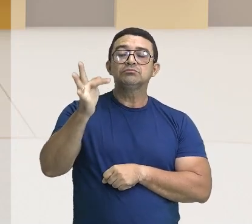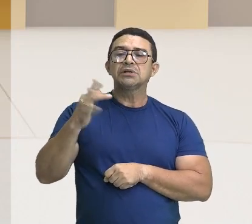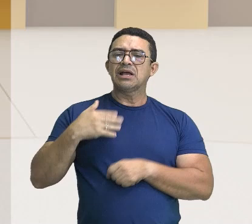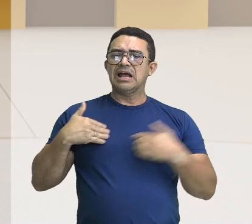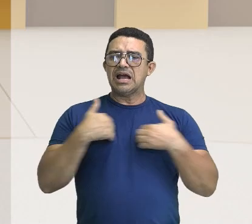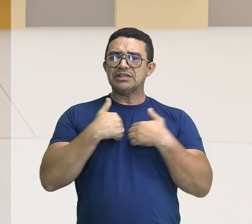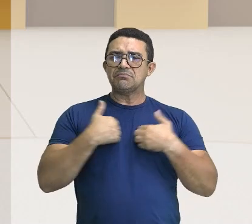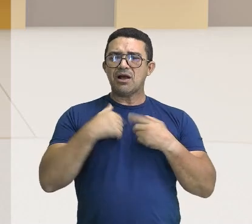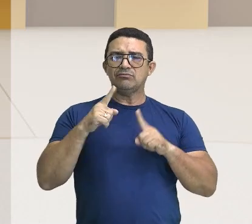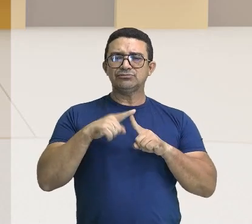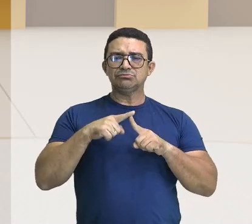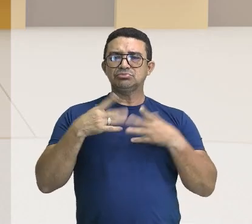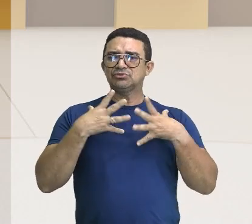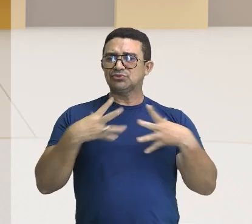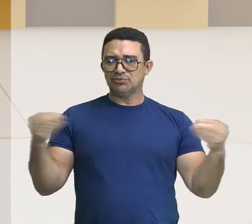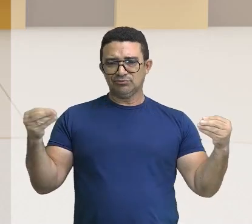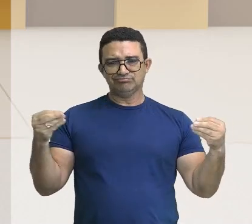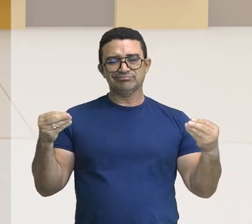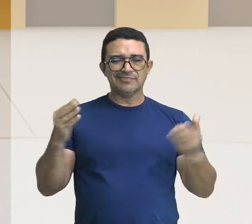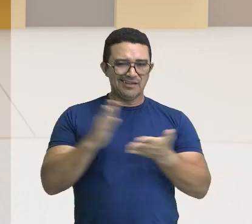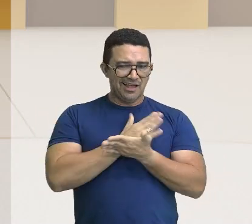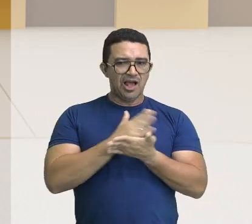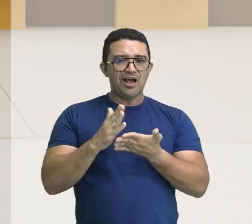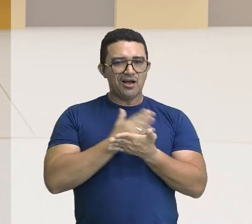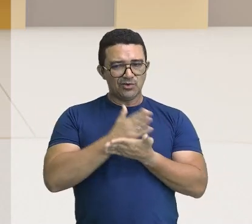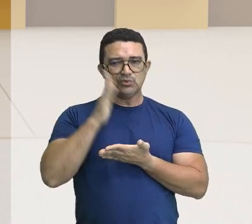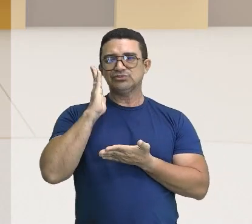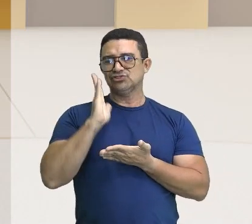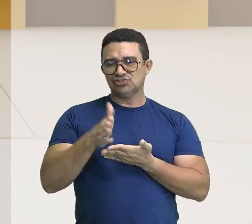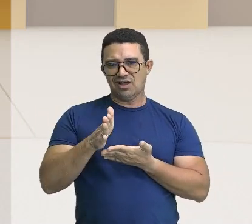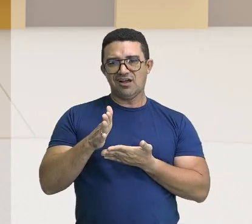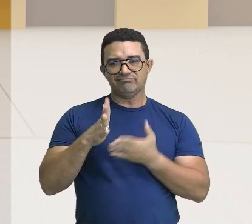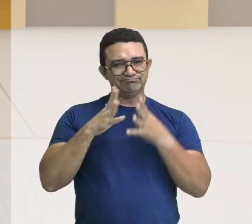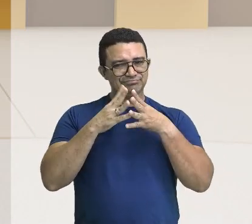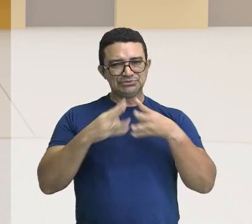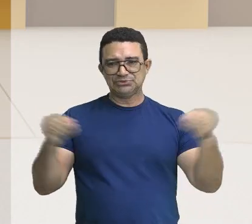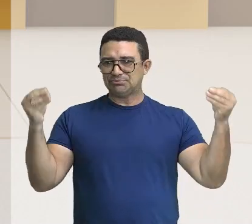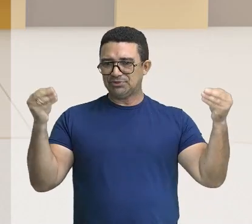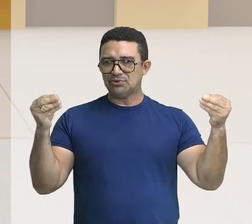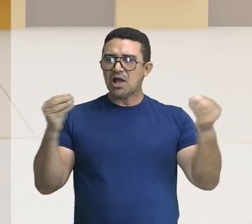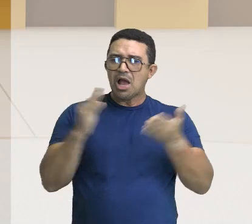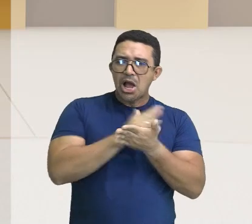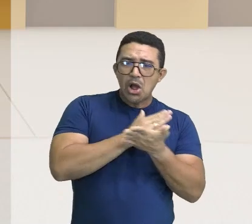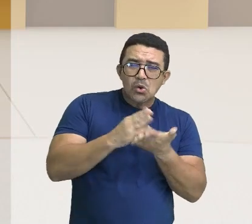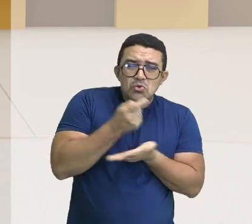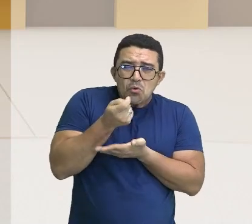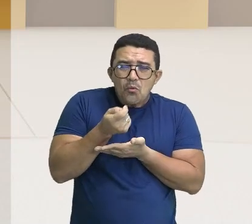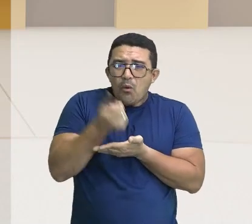que infelizmente tem acontecido, Já né? tem acontecido, né? Nós estamos assim com da grandes perda. já animais que a